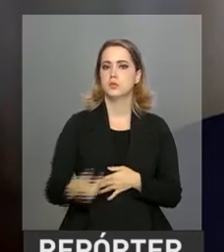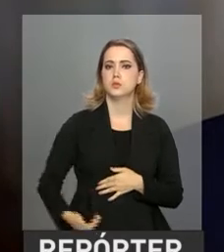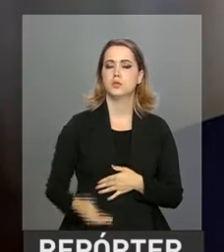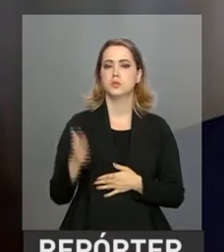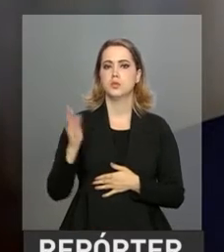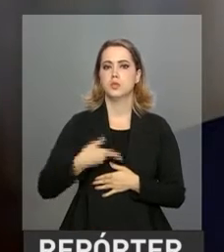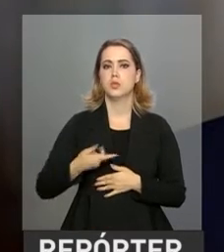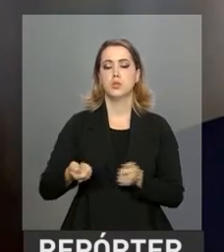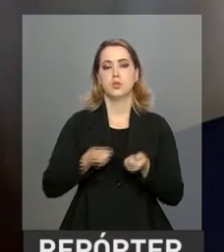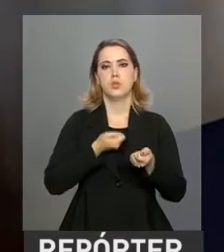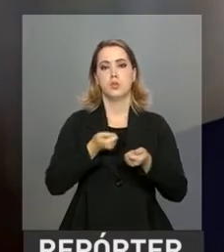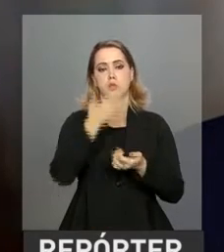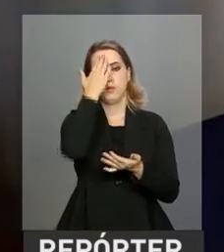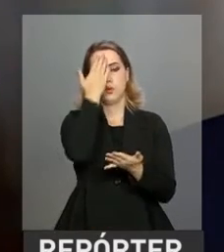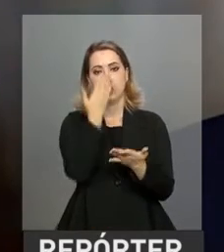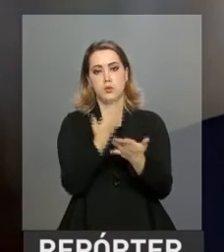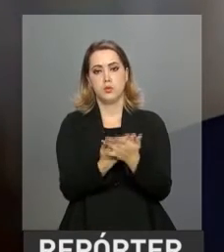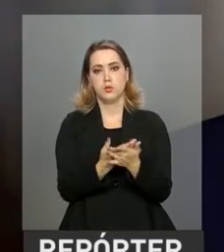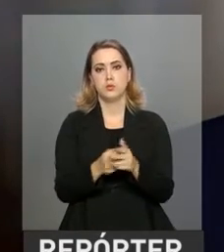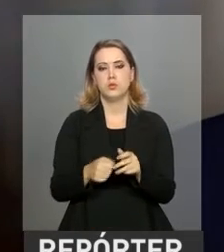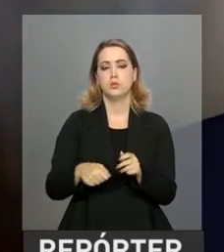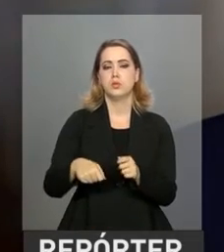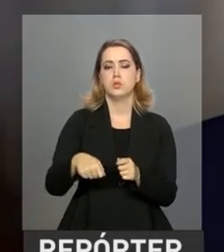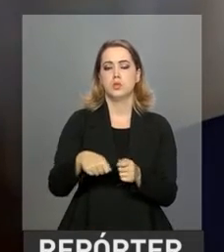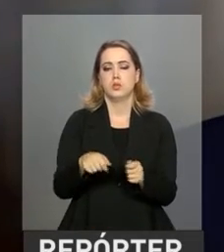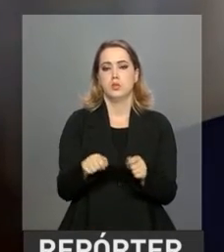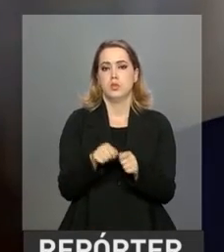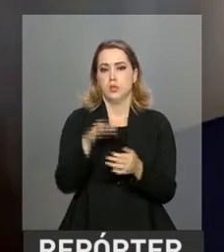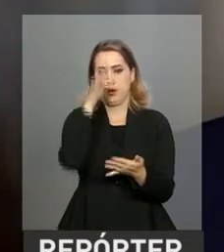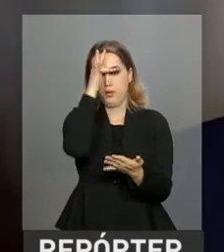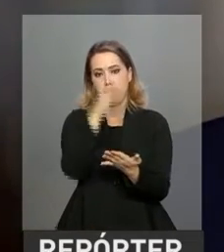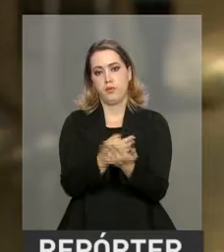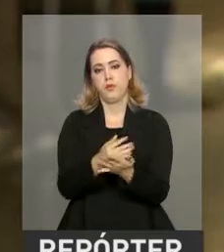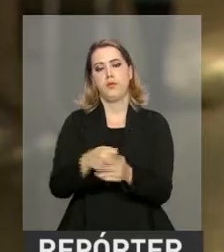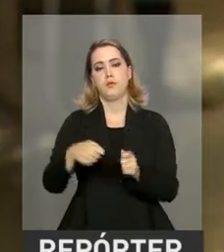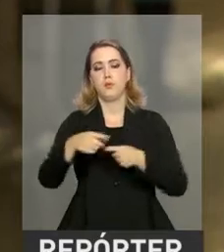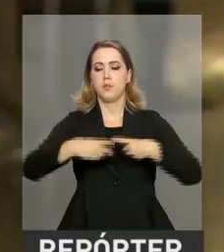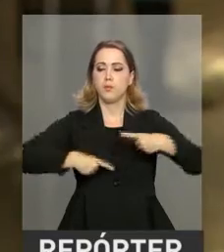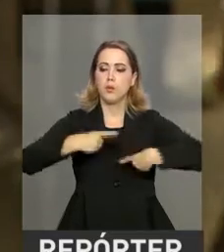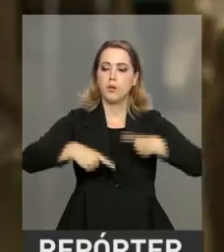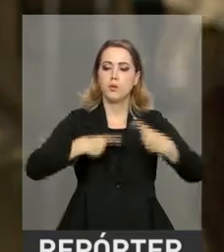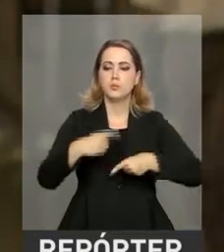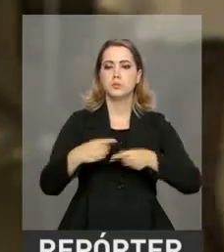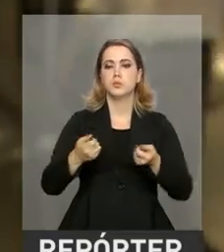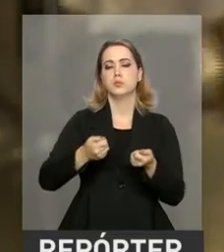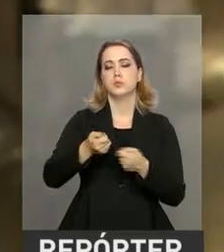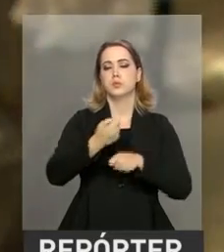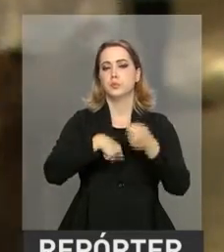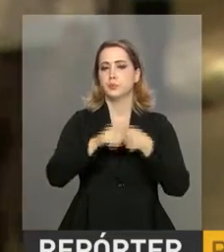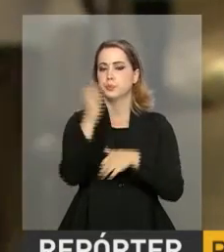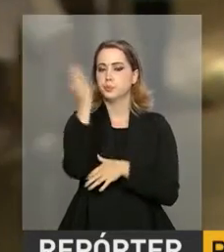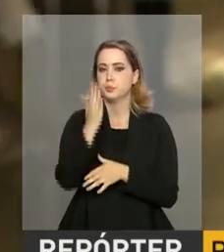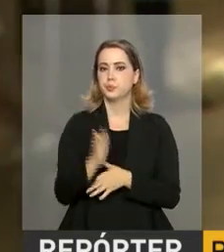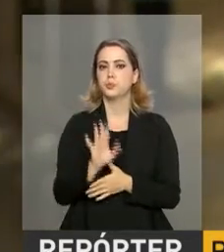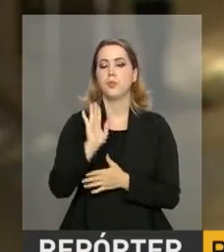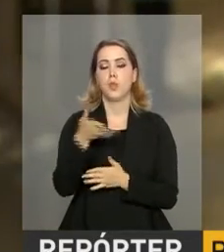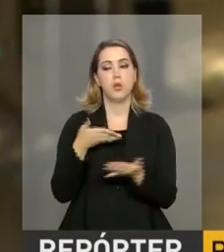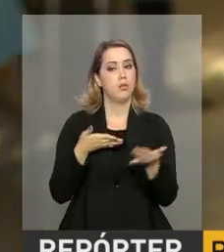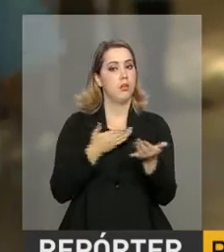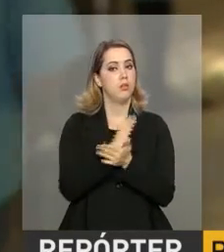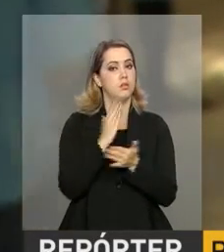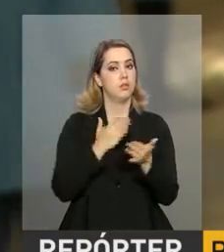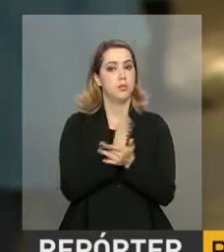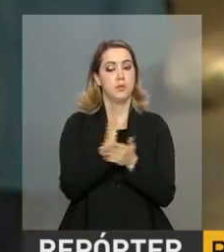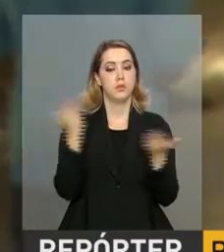restabelecendo a confiança ea credibilidade da política econômica brasileira a proposta já foi aprovada pela câmara dos deputados aduz e